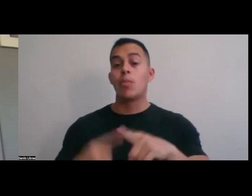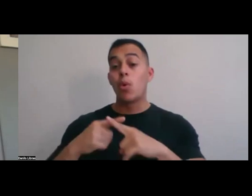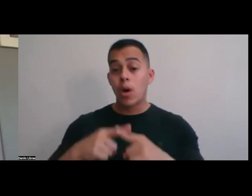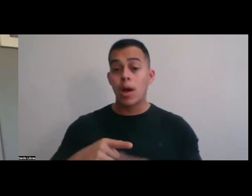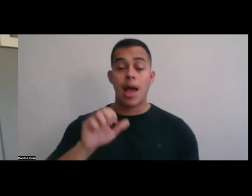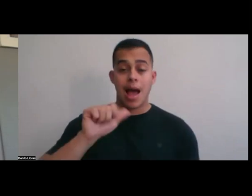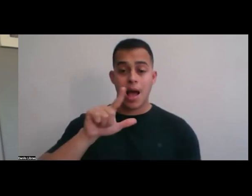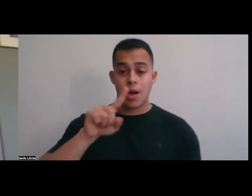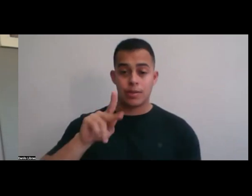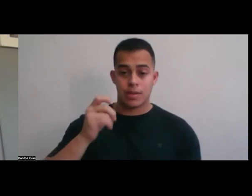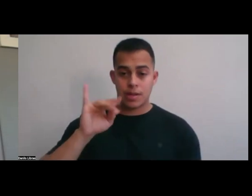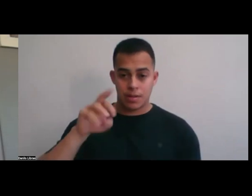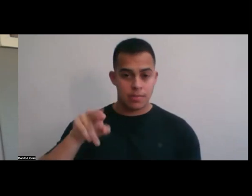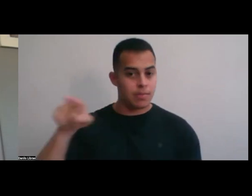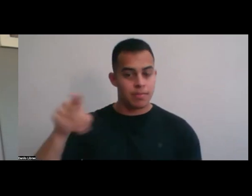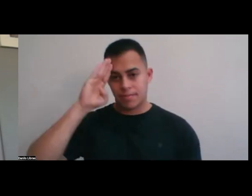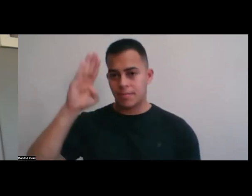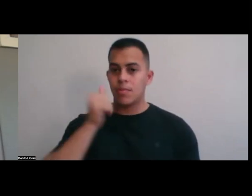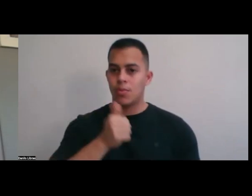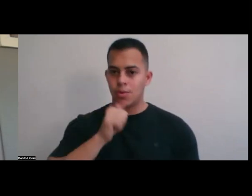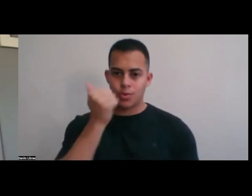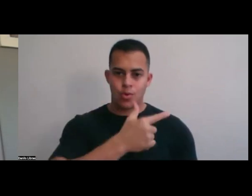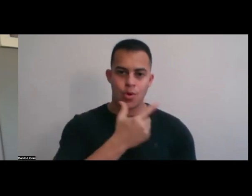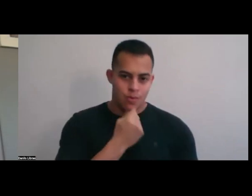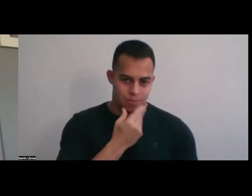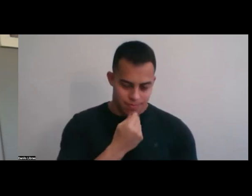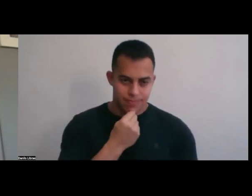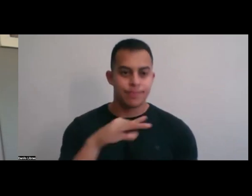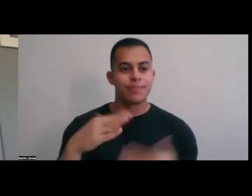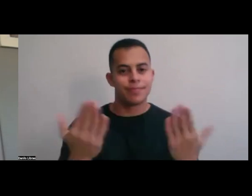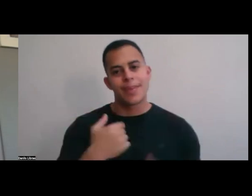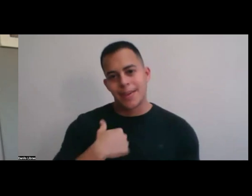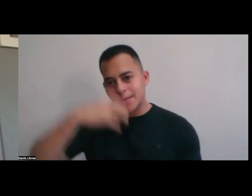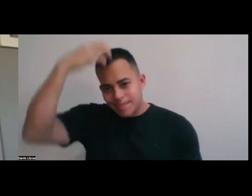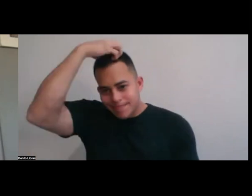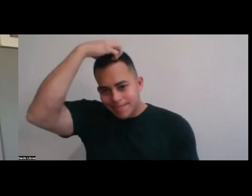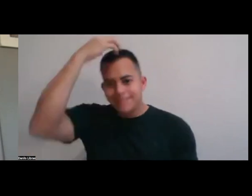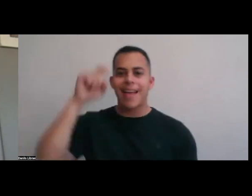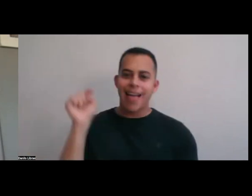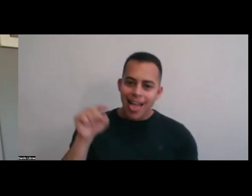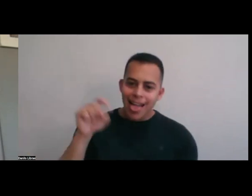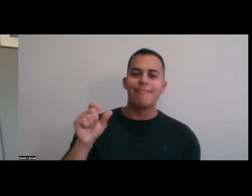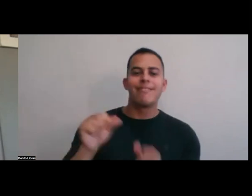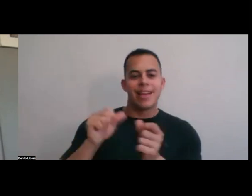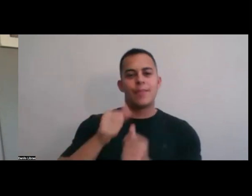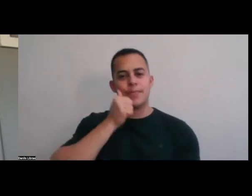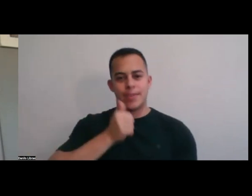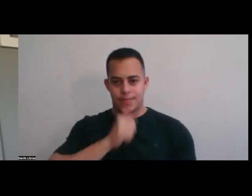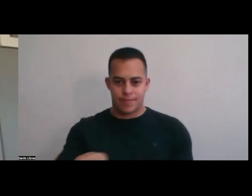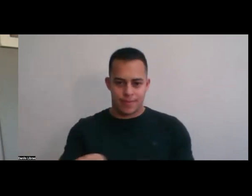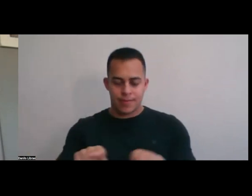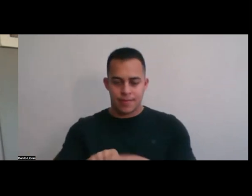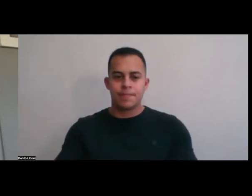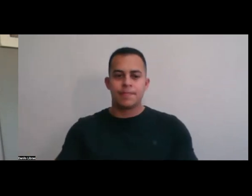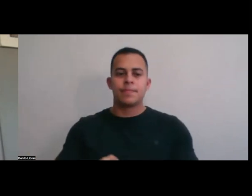homens, né? Sim. Então eu faço meia culpa, a gente devia ter feito nas fêmeas também. Qual